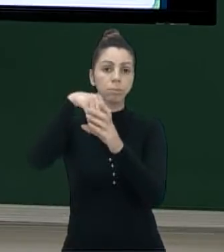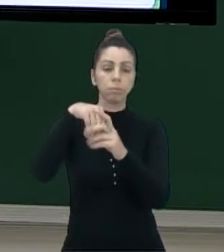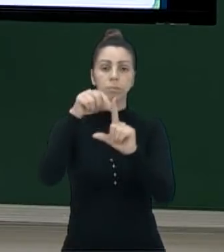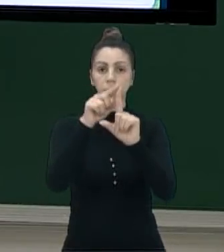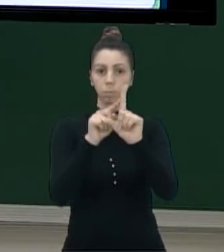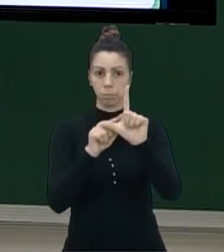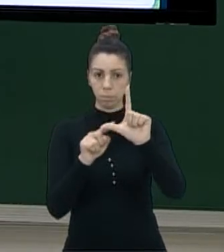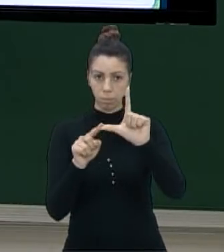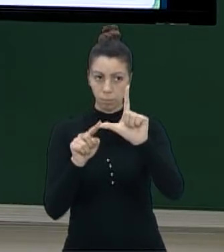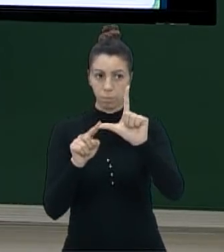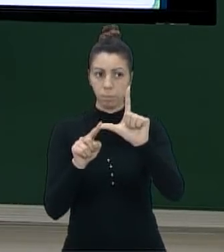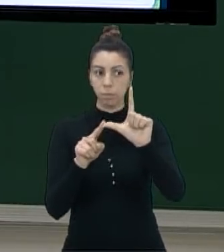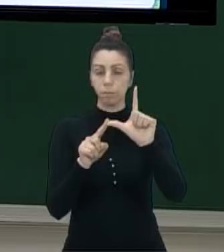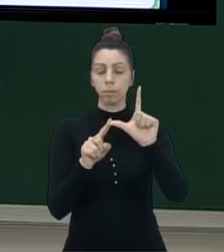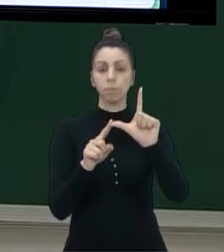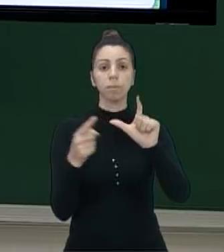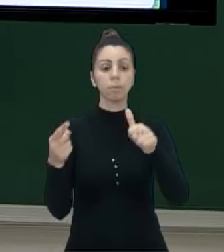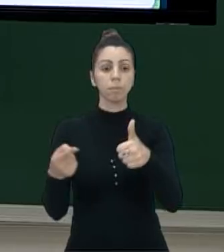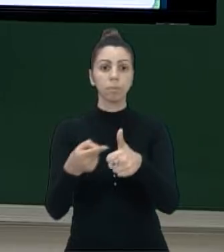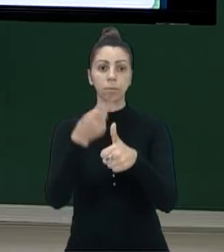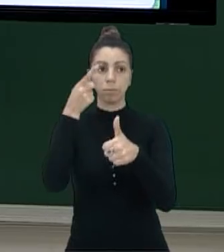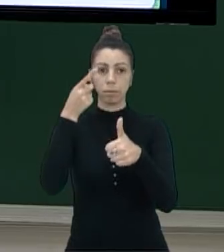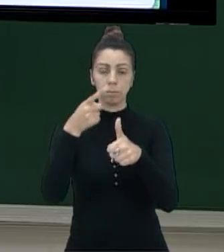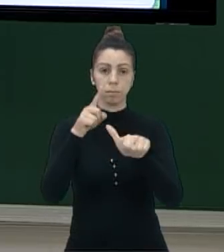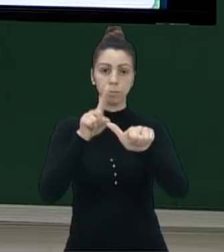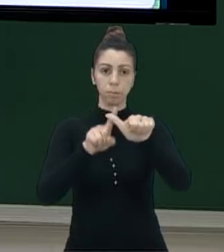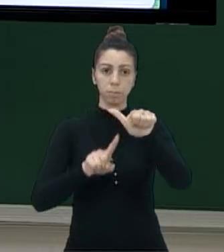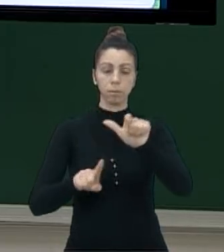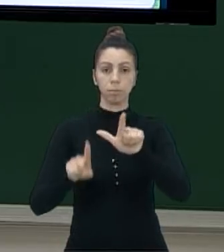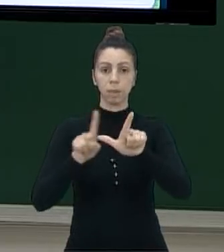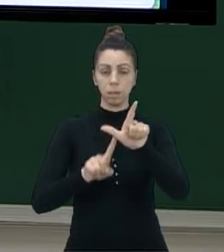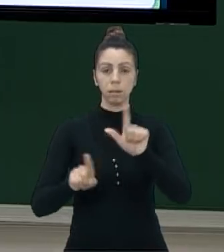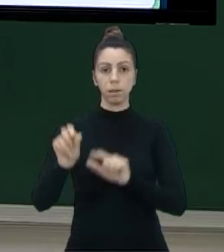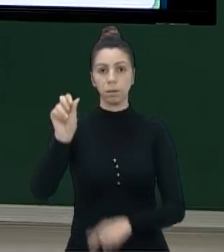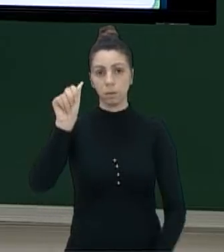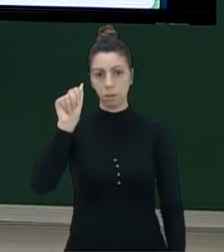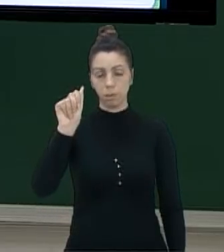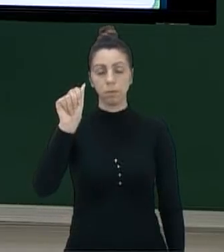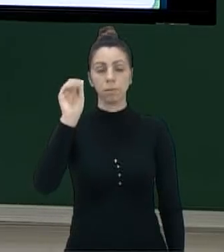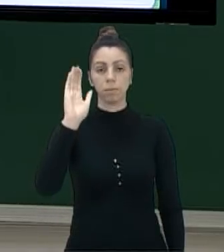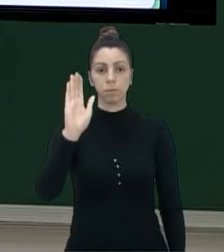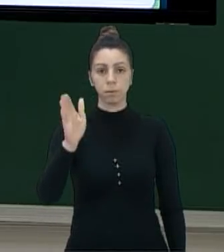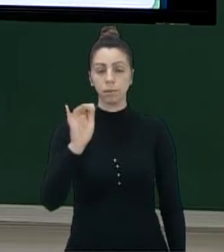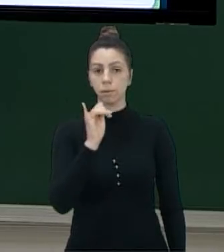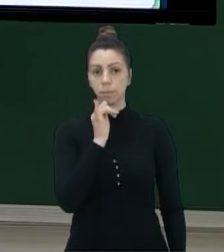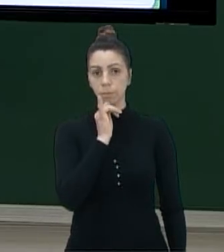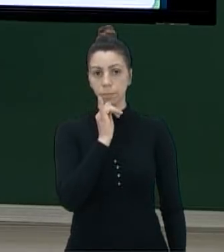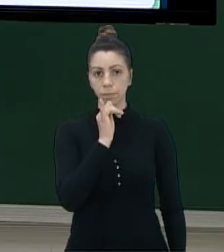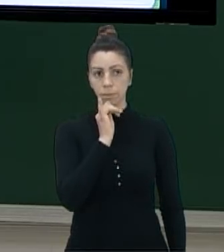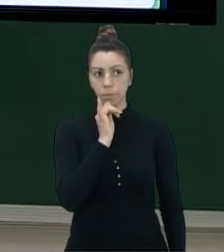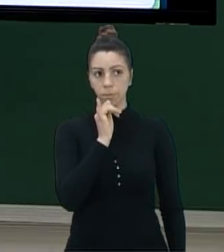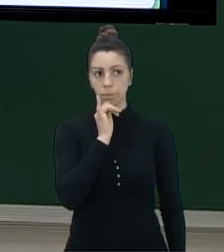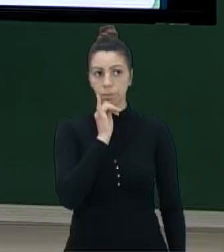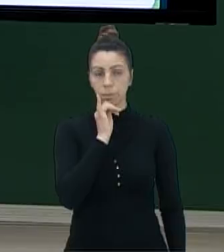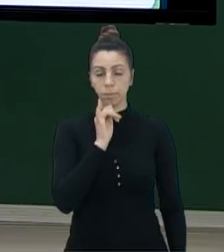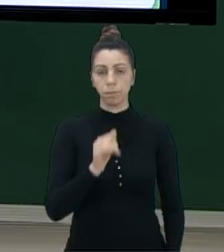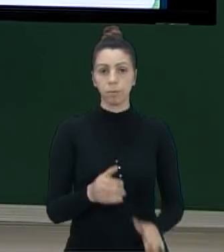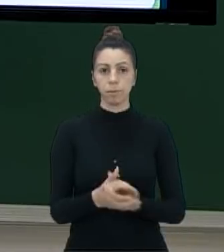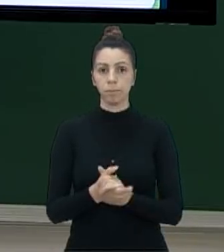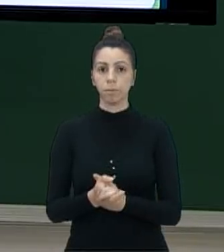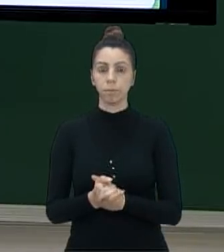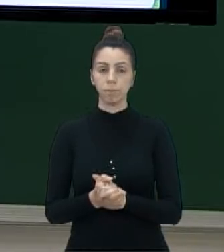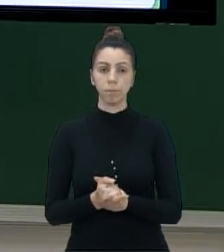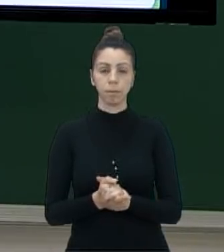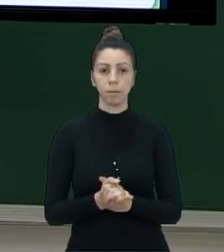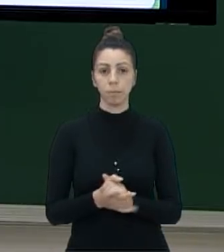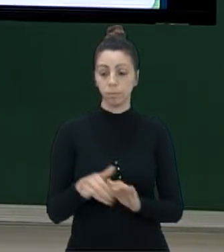cartesiano. Nesse primeiro aqui, a letra A, ele já passou para vocês como exemplo. Ele passou aqui, ó, o primeiro ponto, que